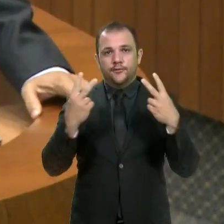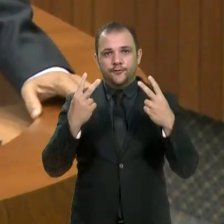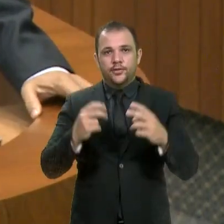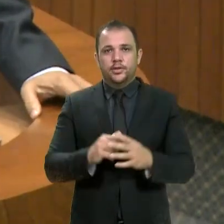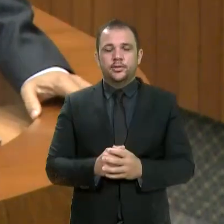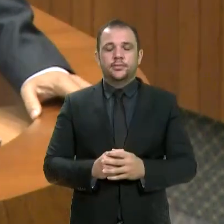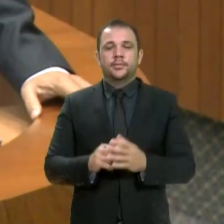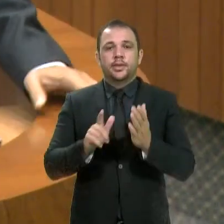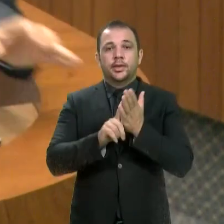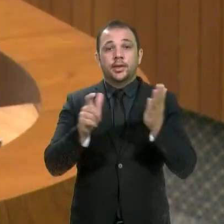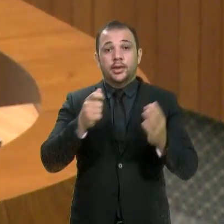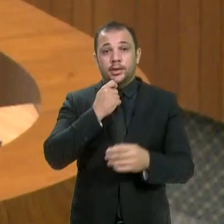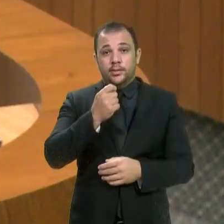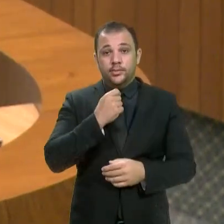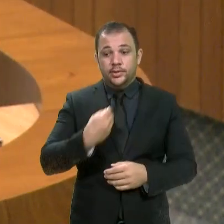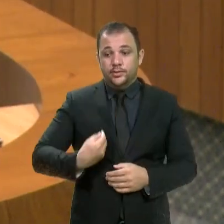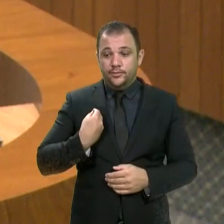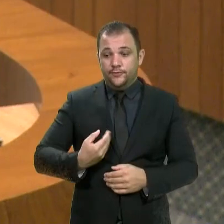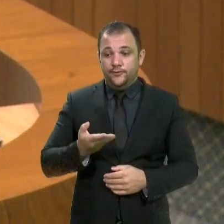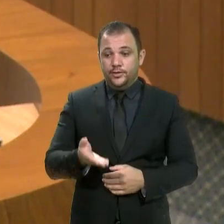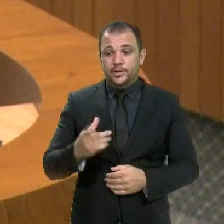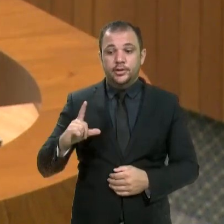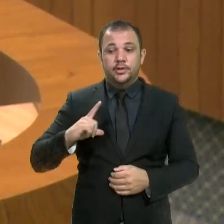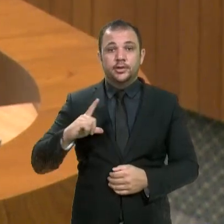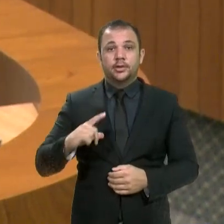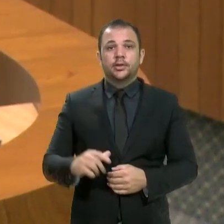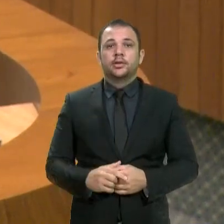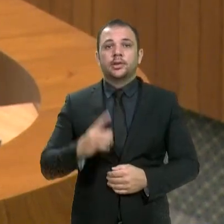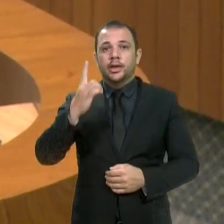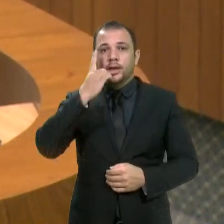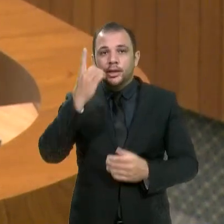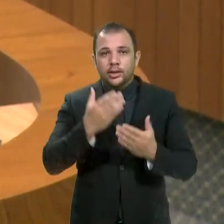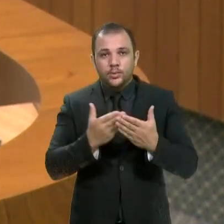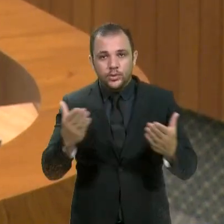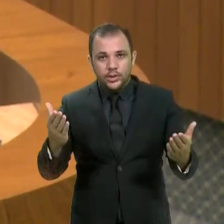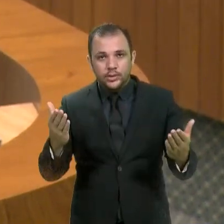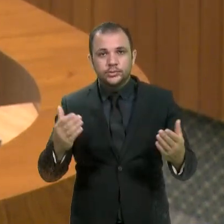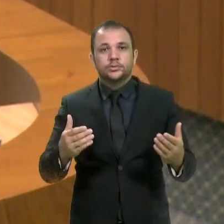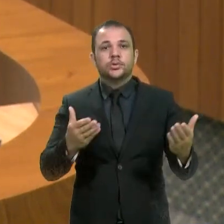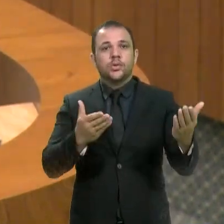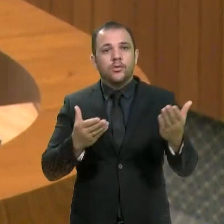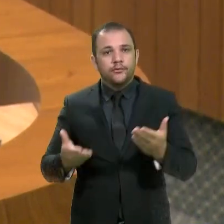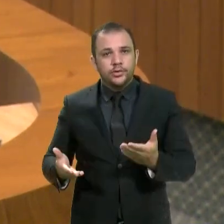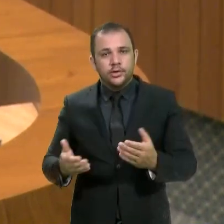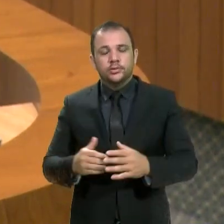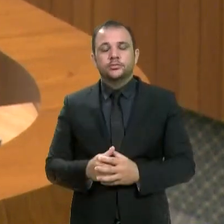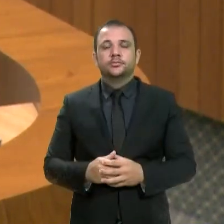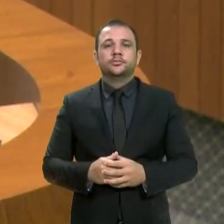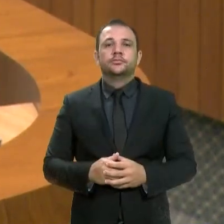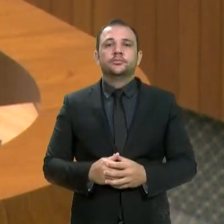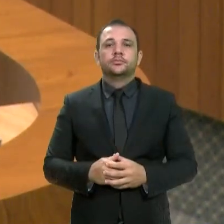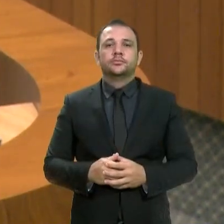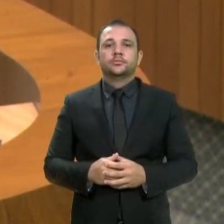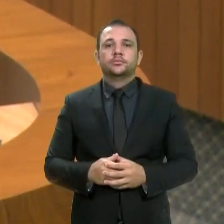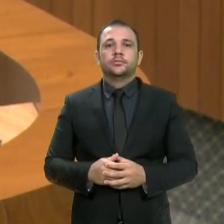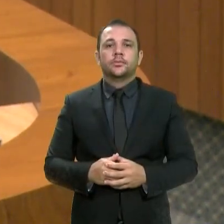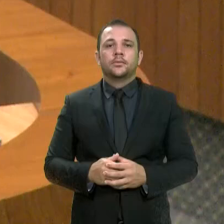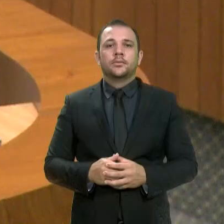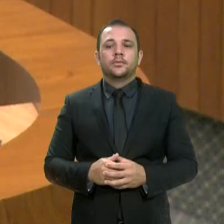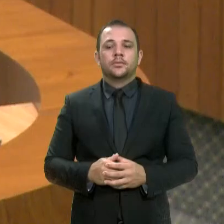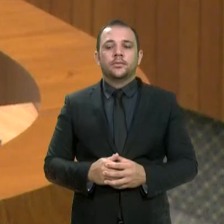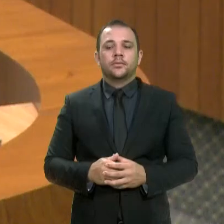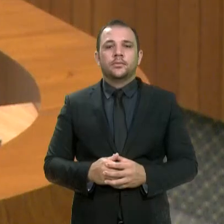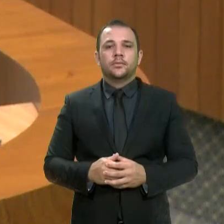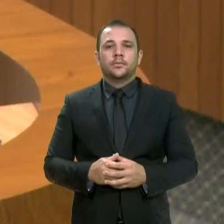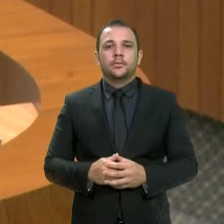internautas, imprensa aqui presentes, deputados, deputadas, convidados, alegria e honra mais uma